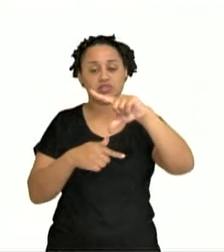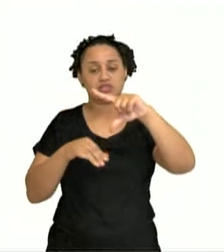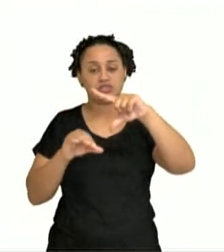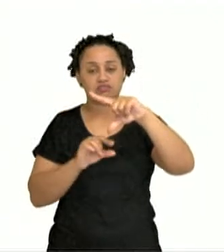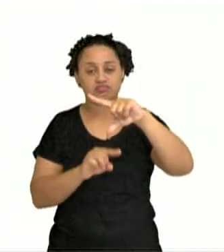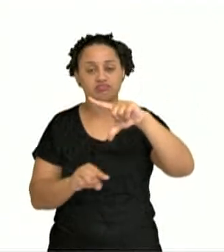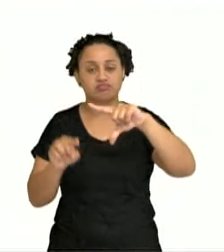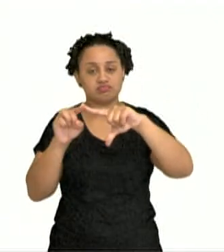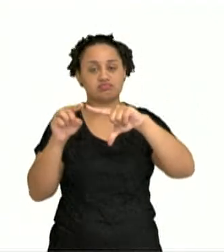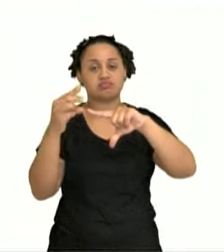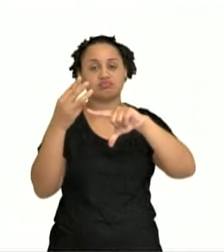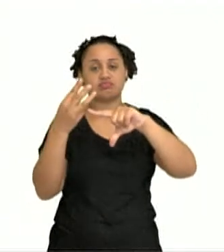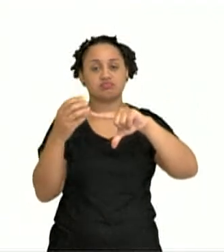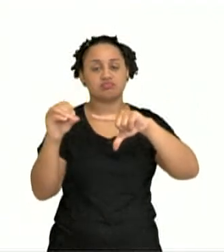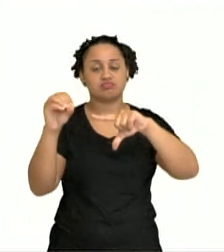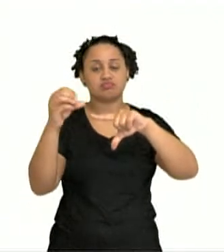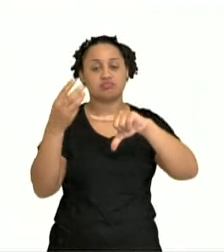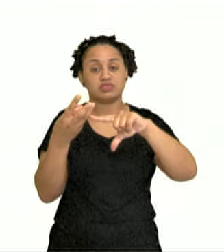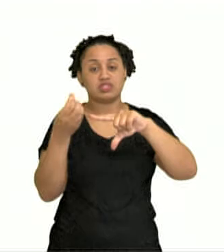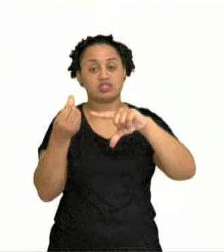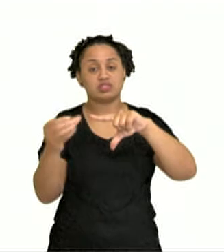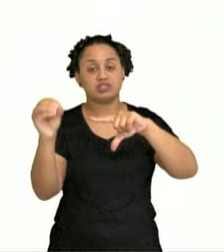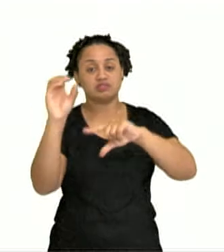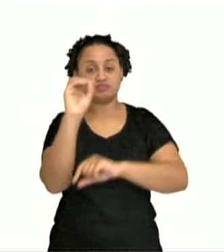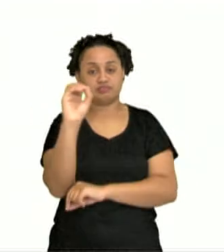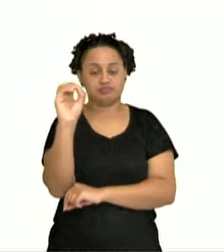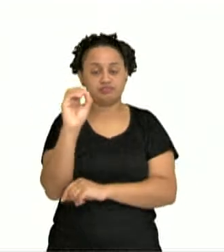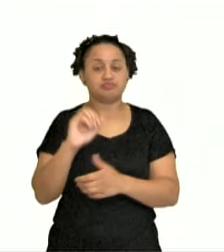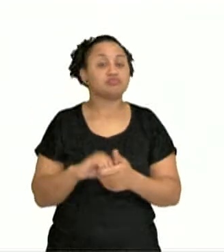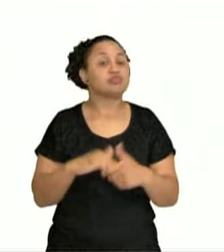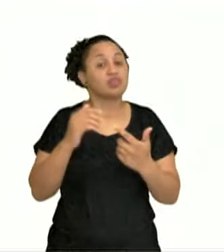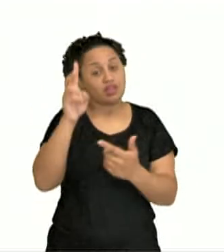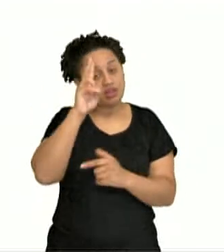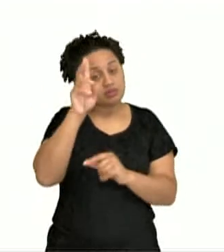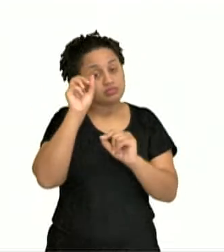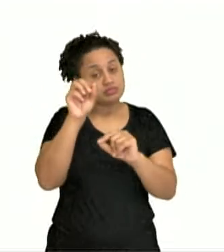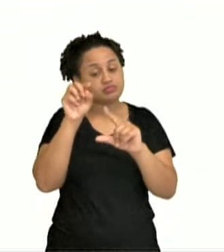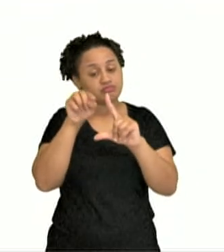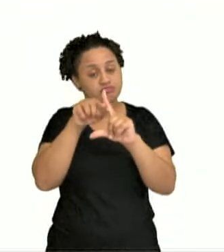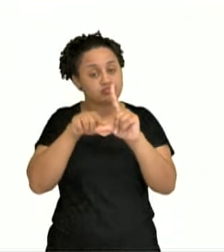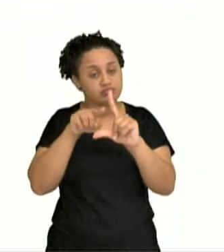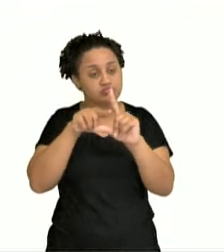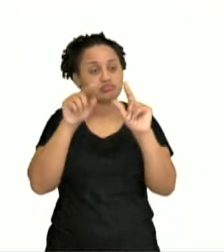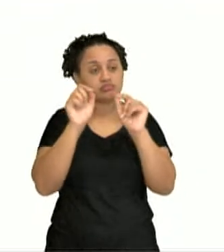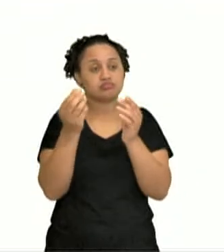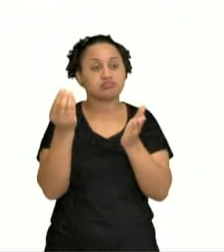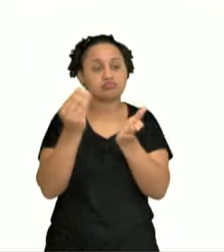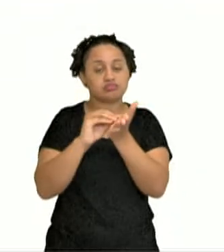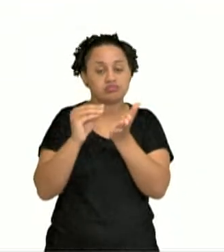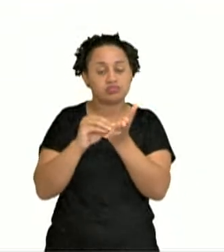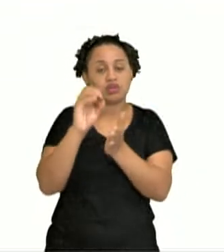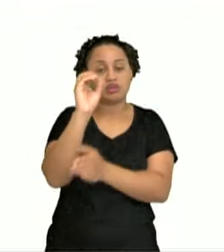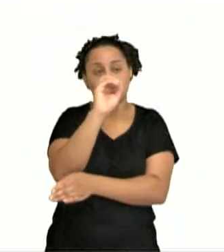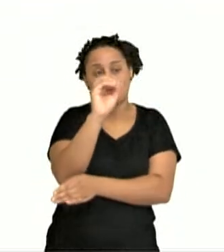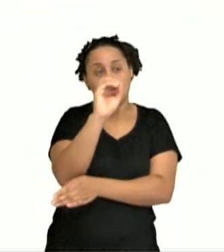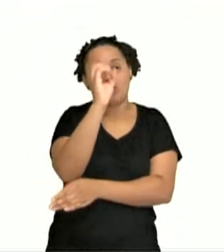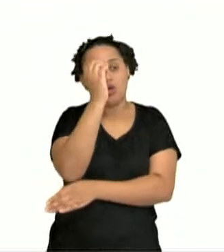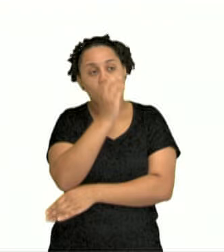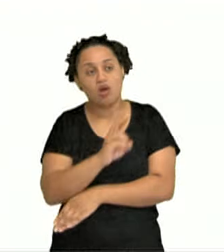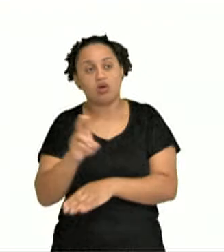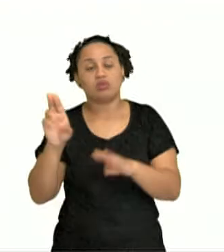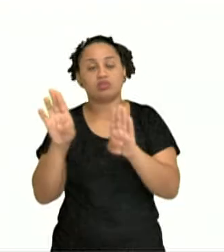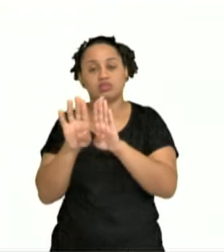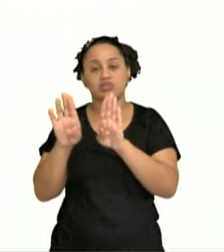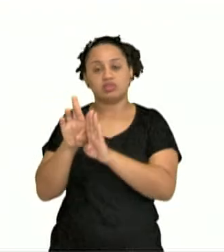vão de 270 a 360 graus. Lembrando que esses ângulos podem ser escritos tanto em graus como